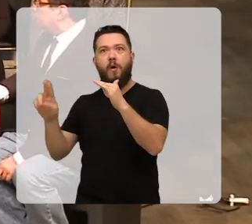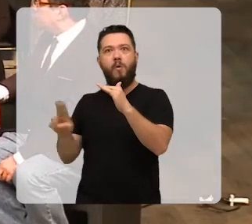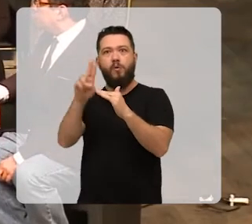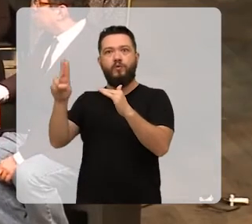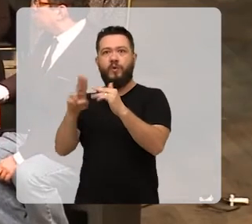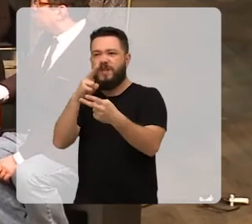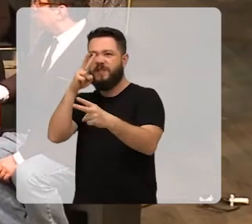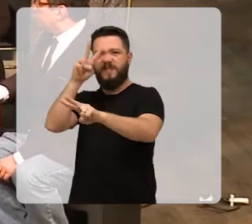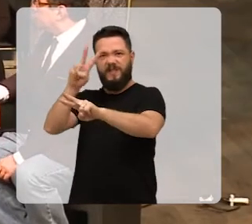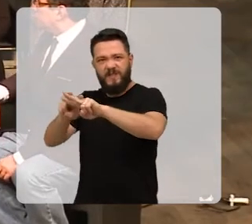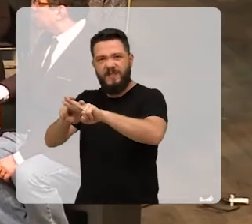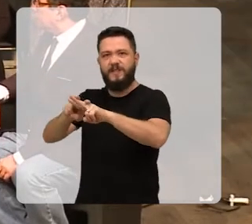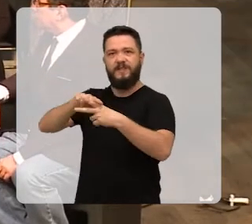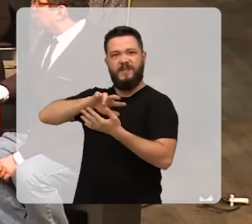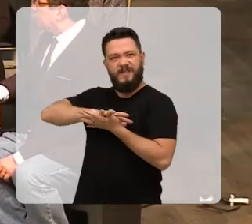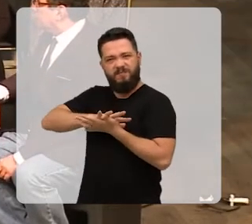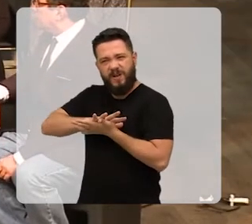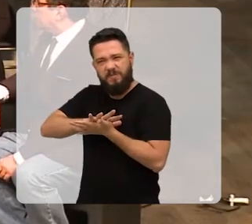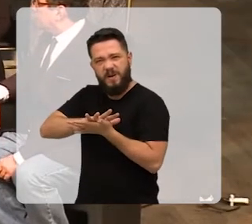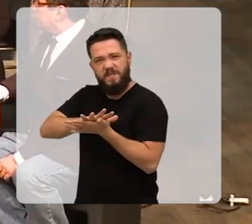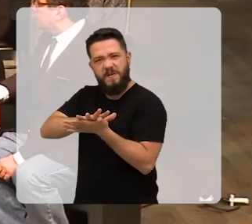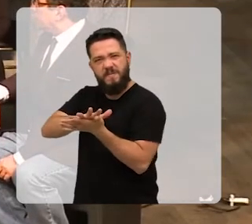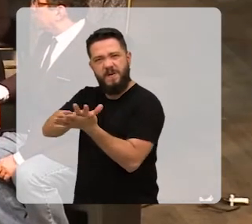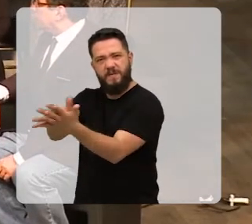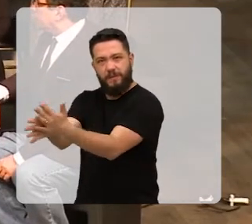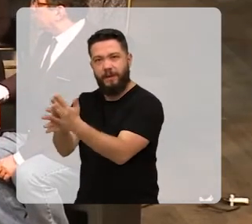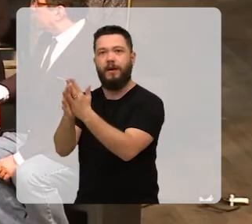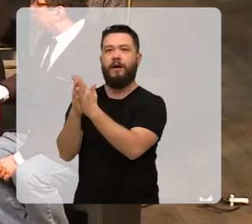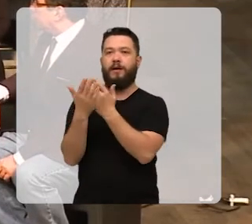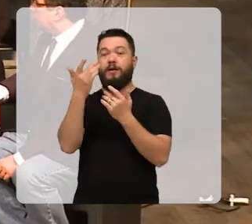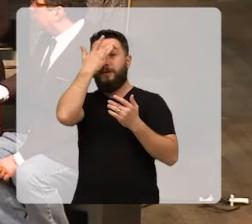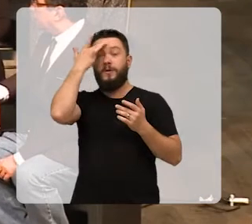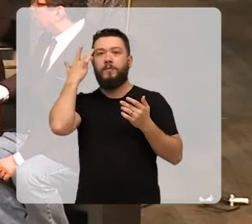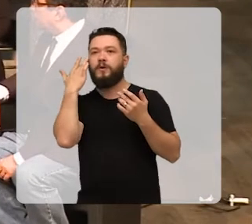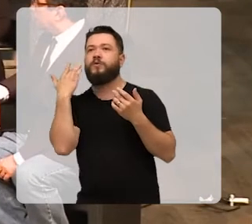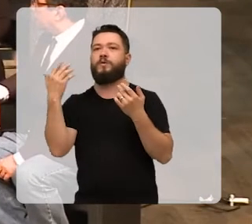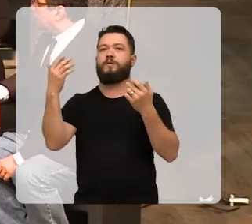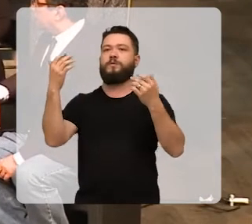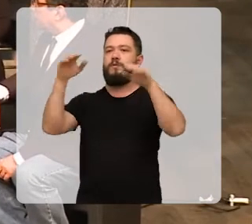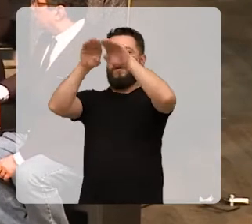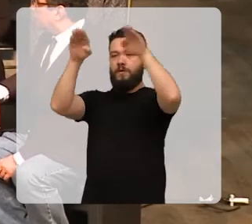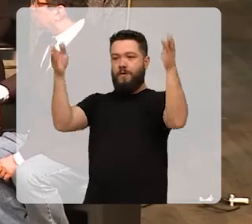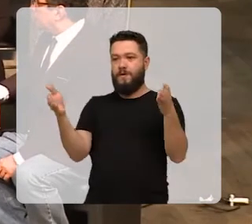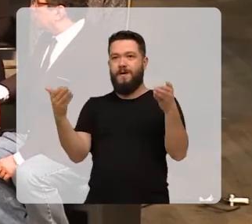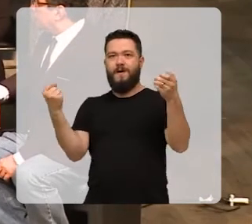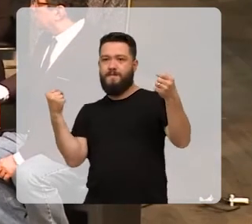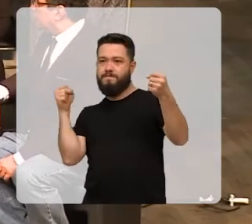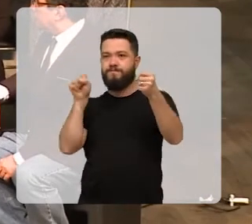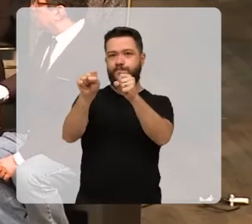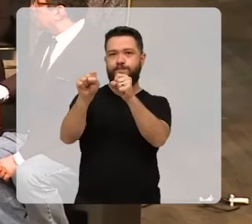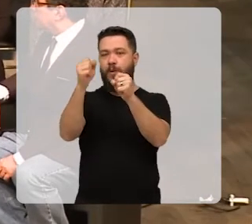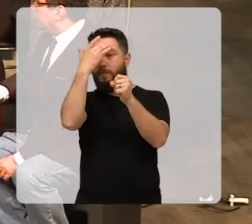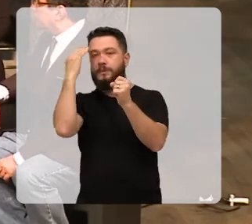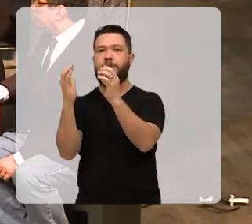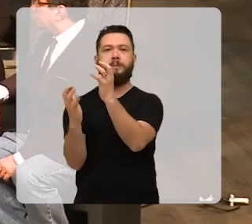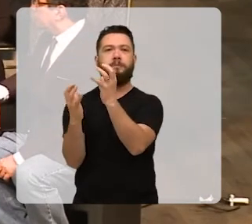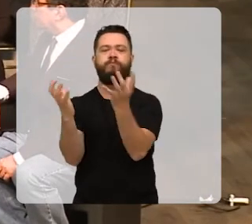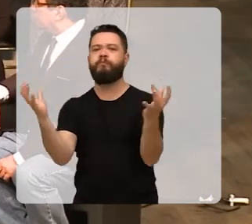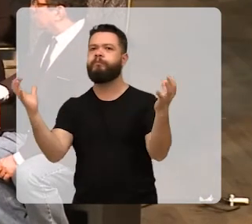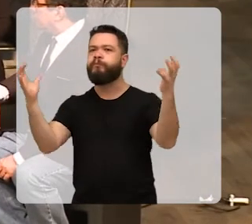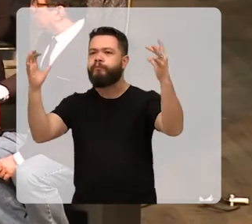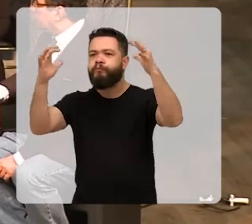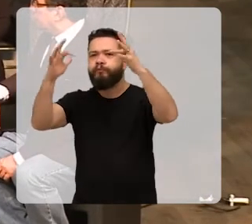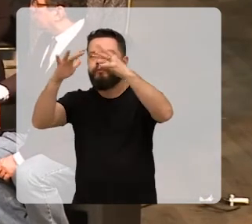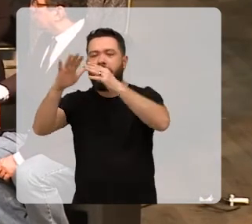da Matanço, onde se matava com o gás Zíclon B. Porém, existiam em volta de